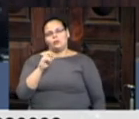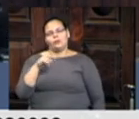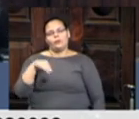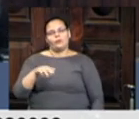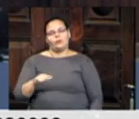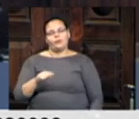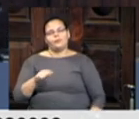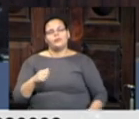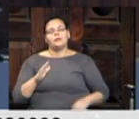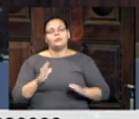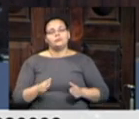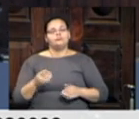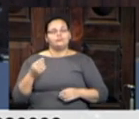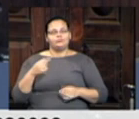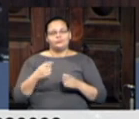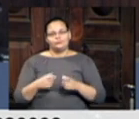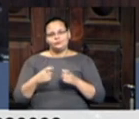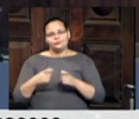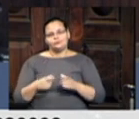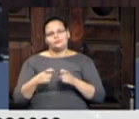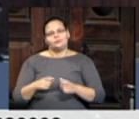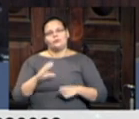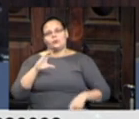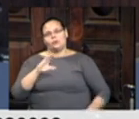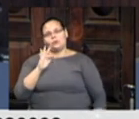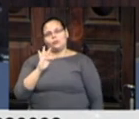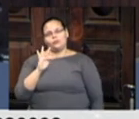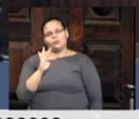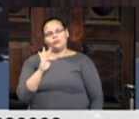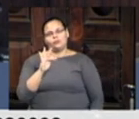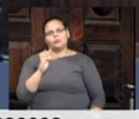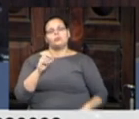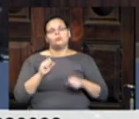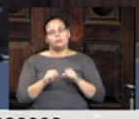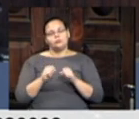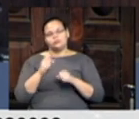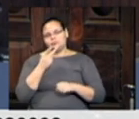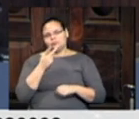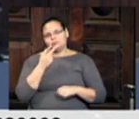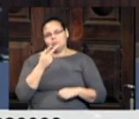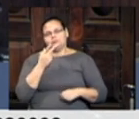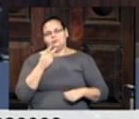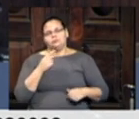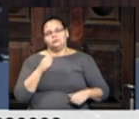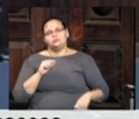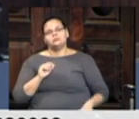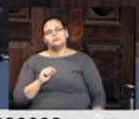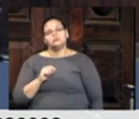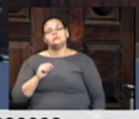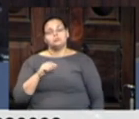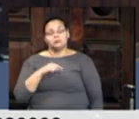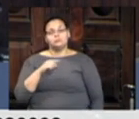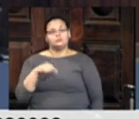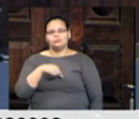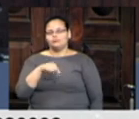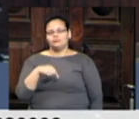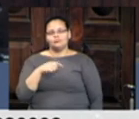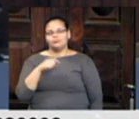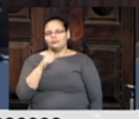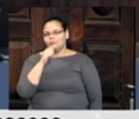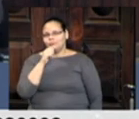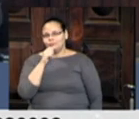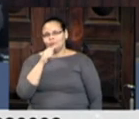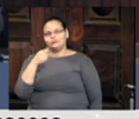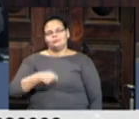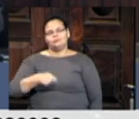Lá no interior, na cidade de Cabo Frio, posso dizer que não tivemos alterações